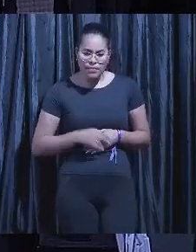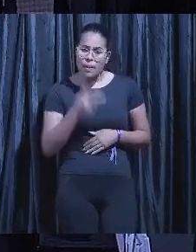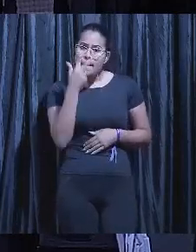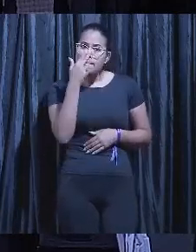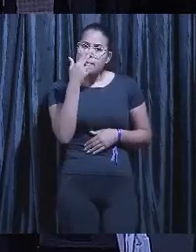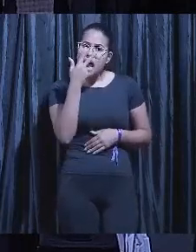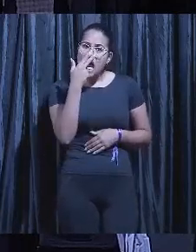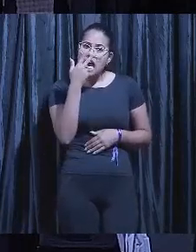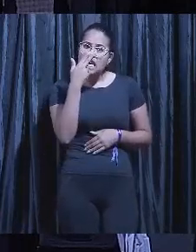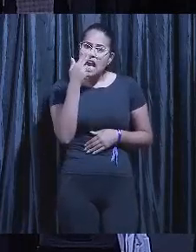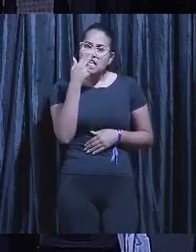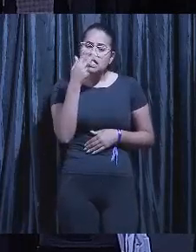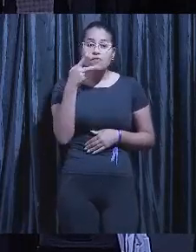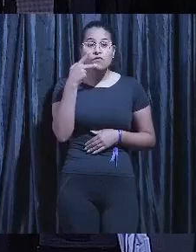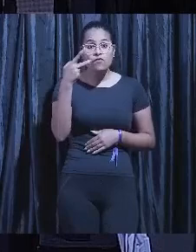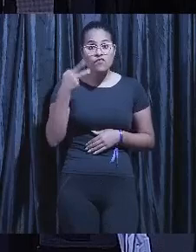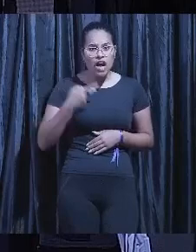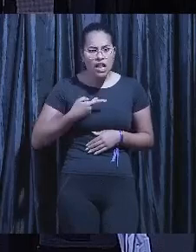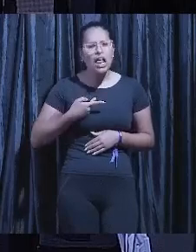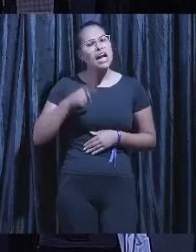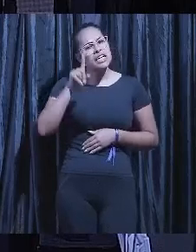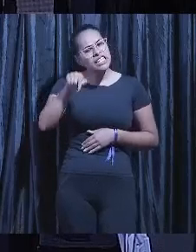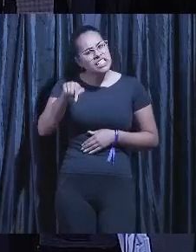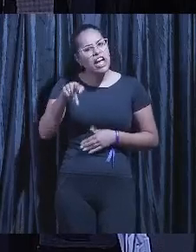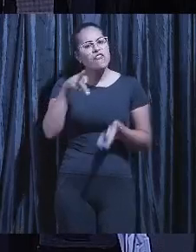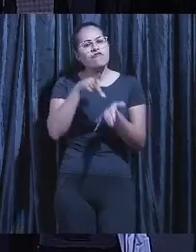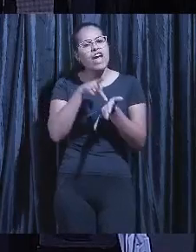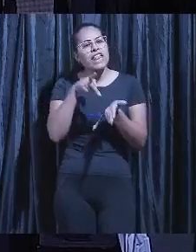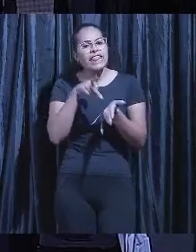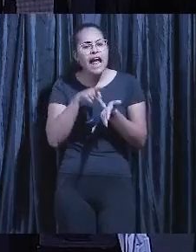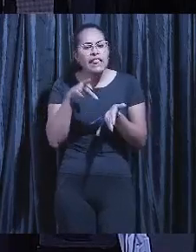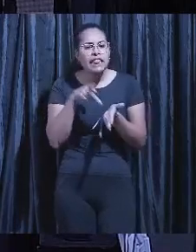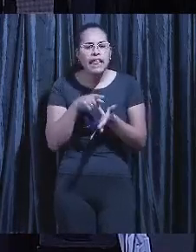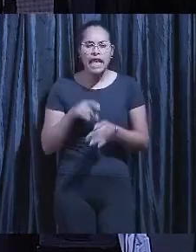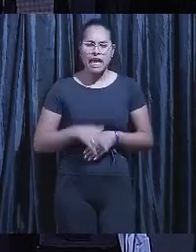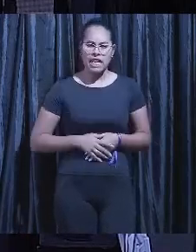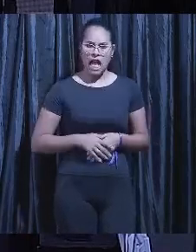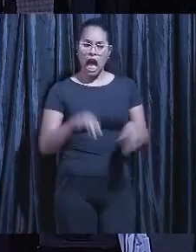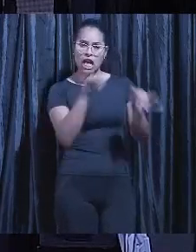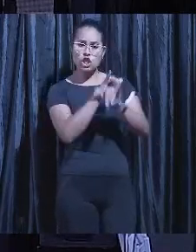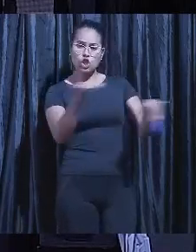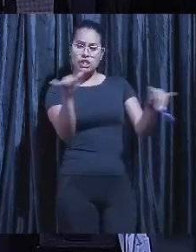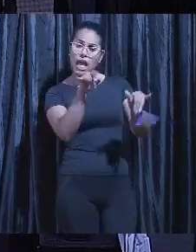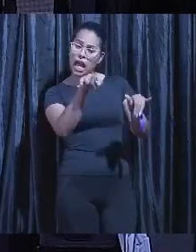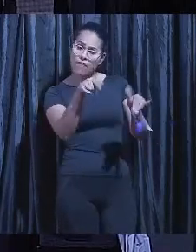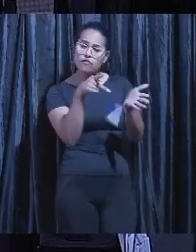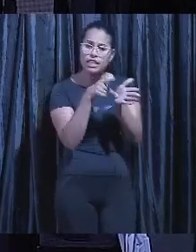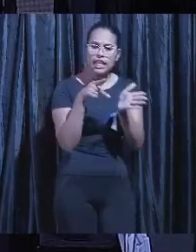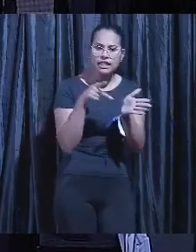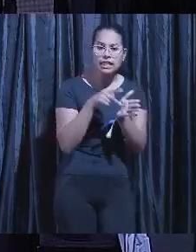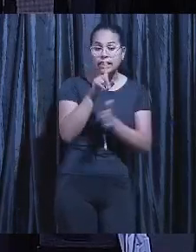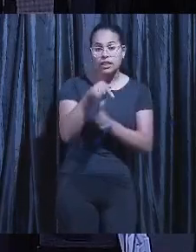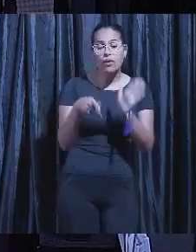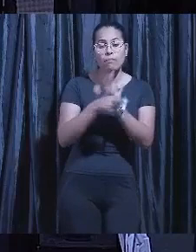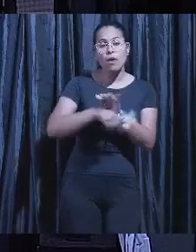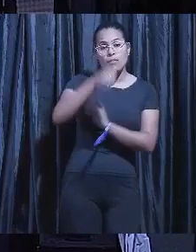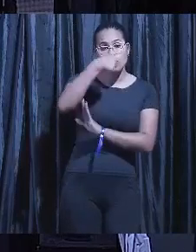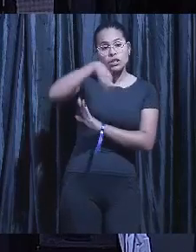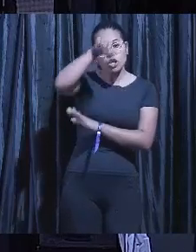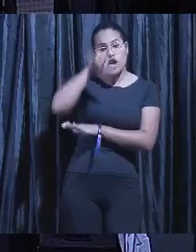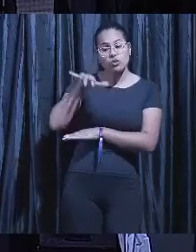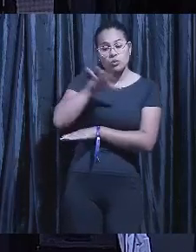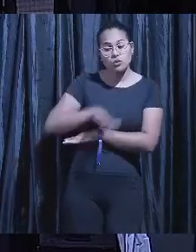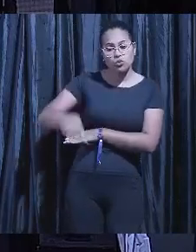afirmar que essa fake news é verdadeira, que vai endossar, vamos dizer assim, né? É um estereótipo desse território